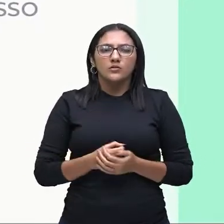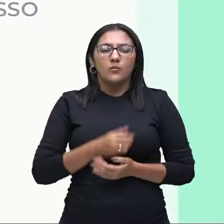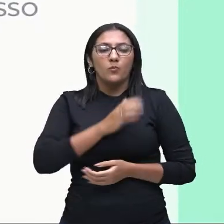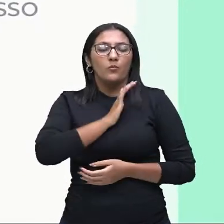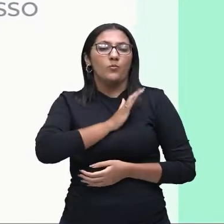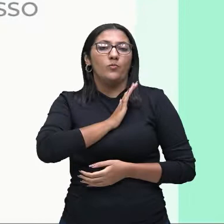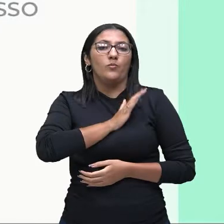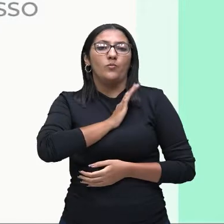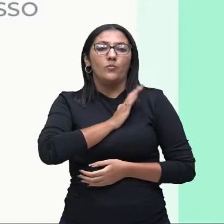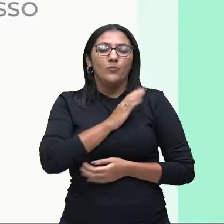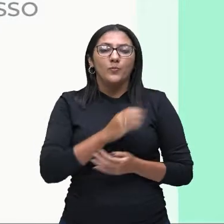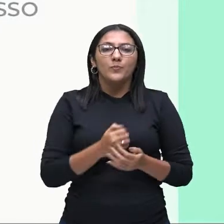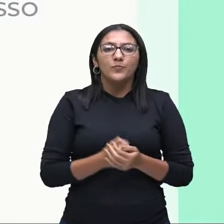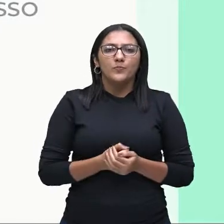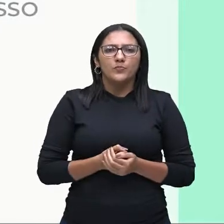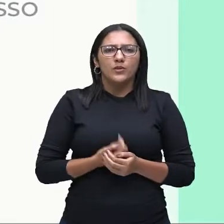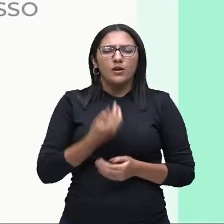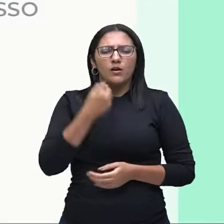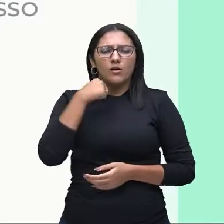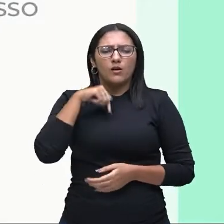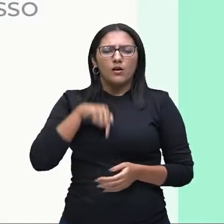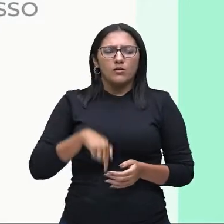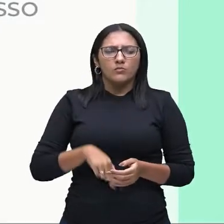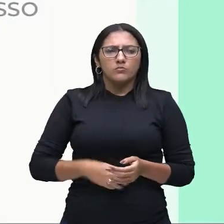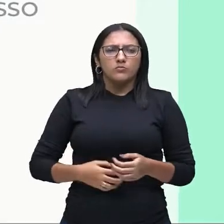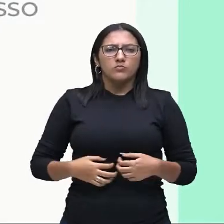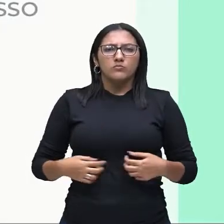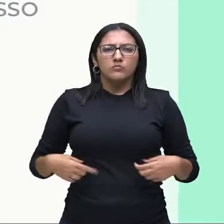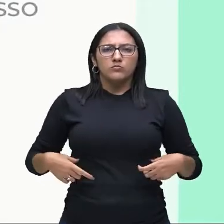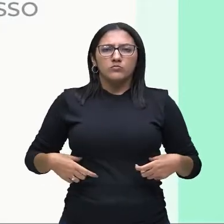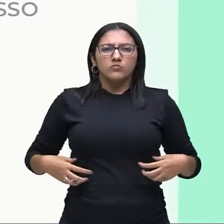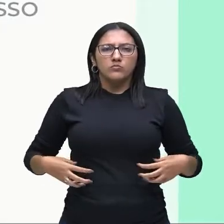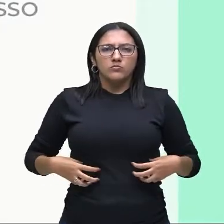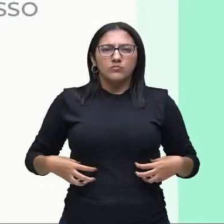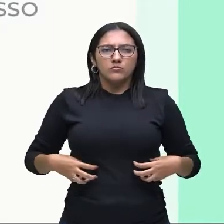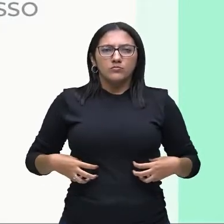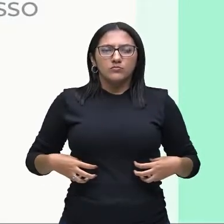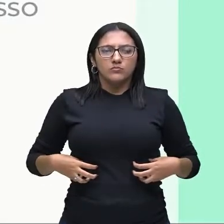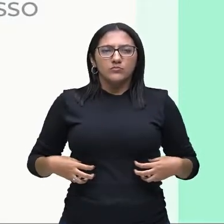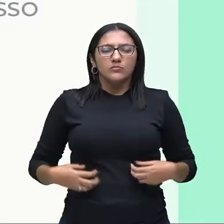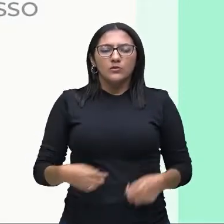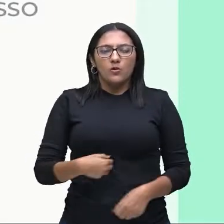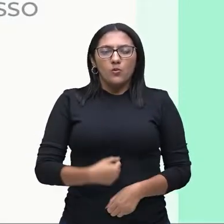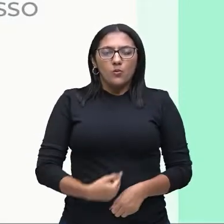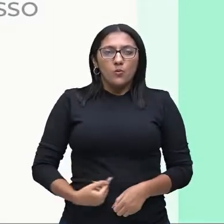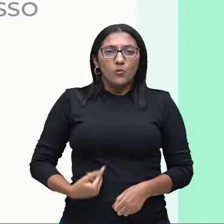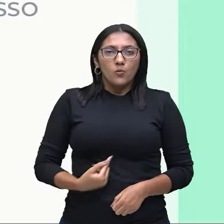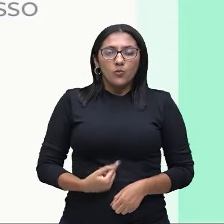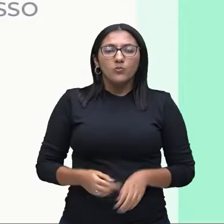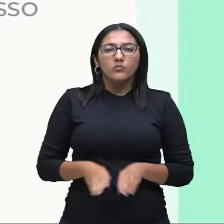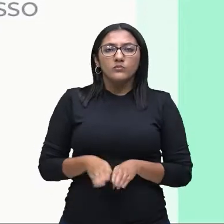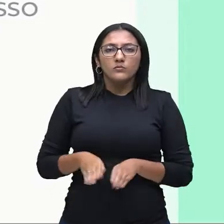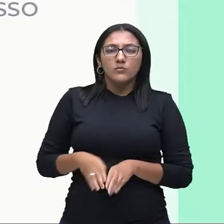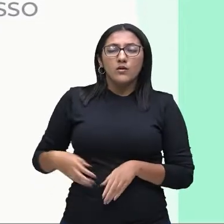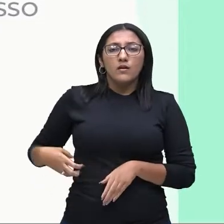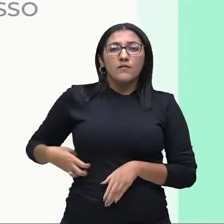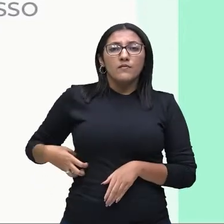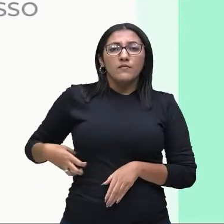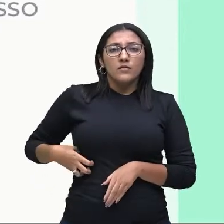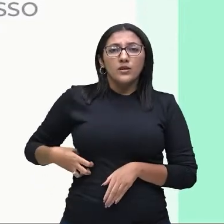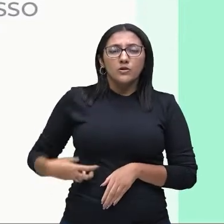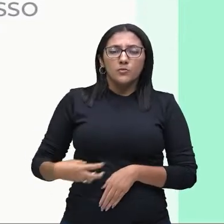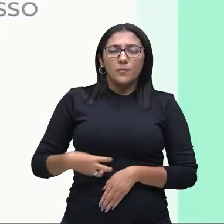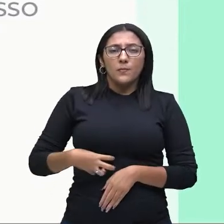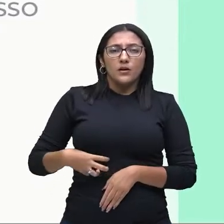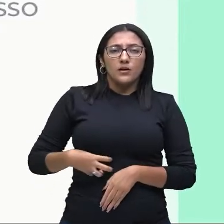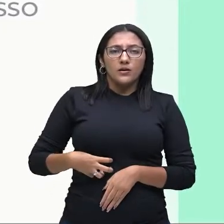coração. No sistema digestório, nós temos o esôfago, temos o estômago, o fígado, o pâncreas